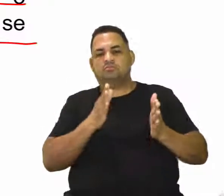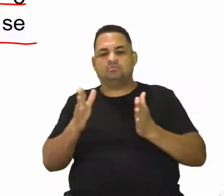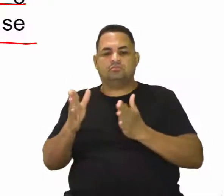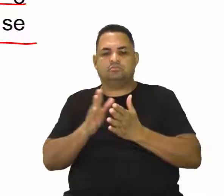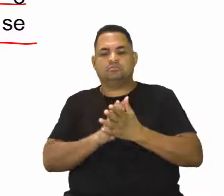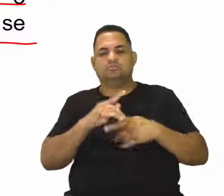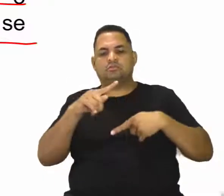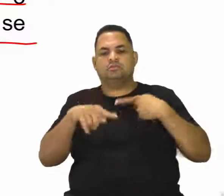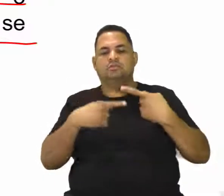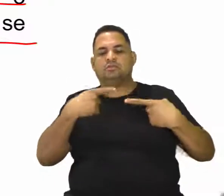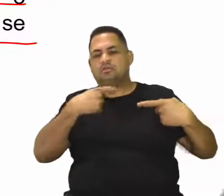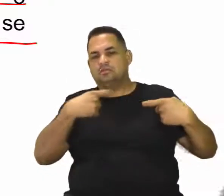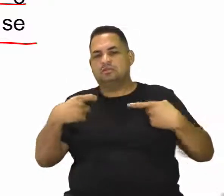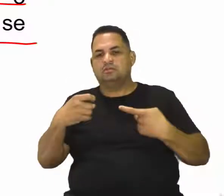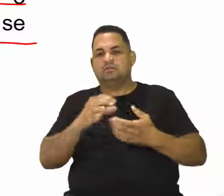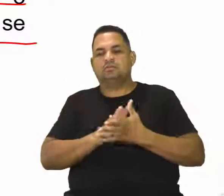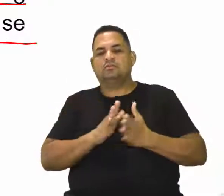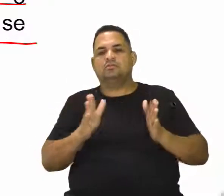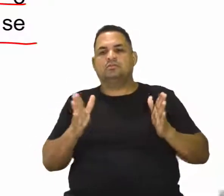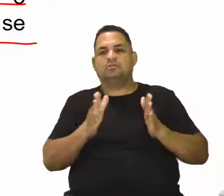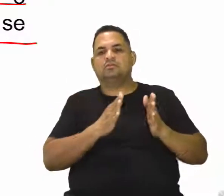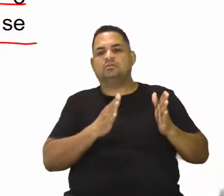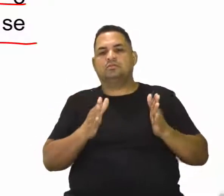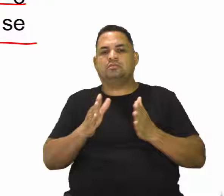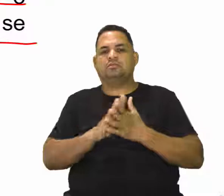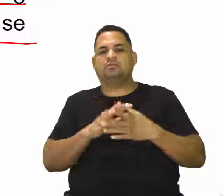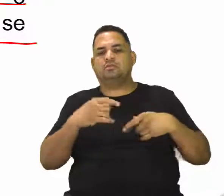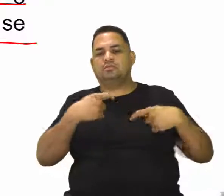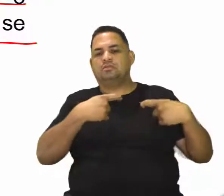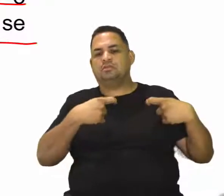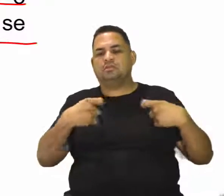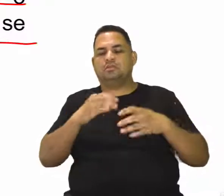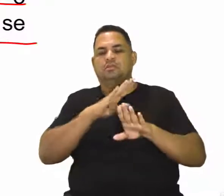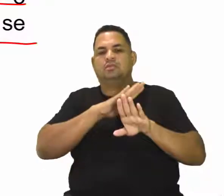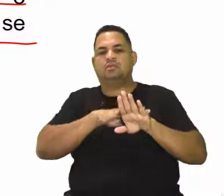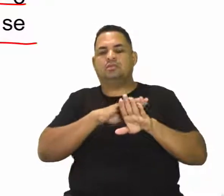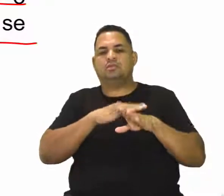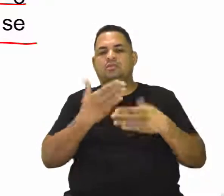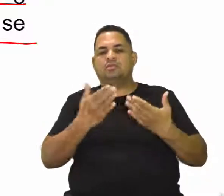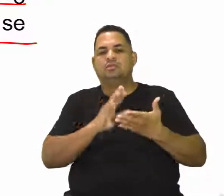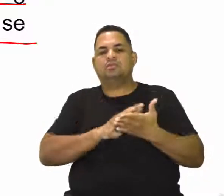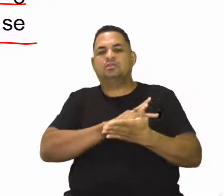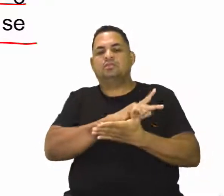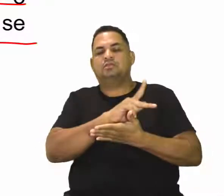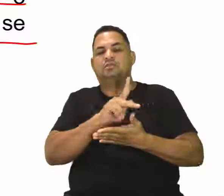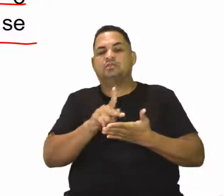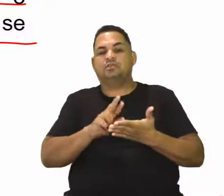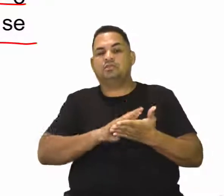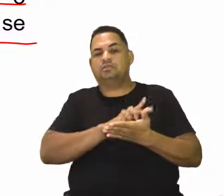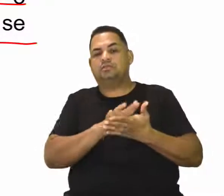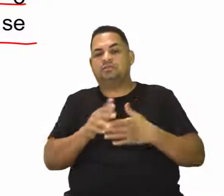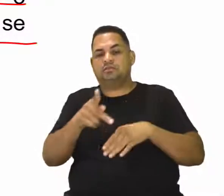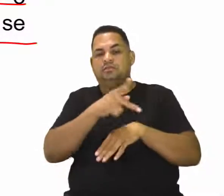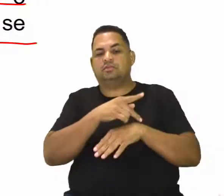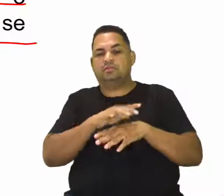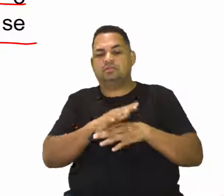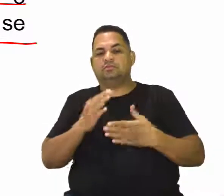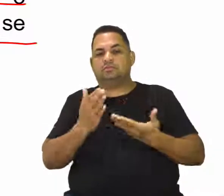período do pós-guerra, o período da Guerra Fria. Então, muitos países